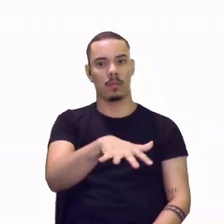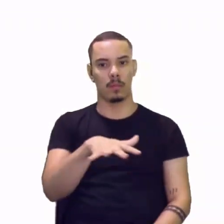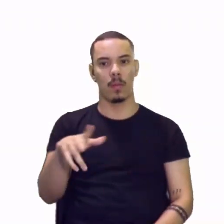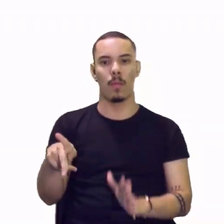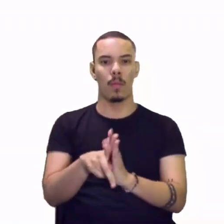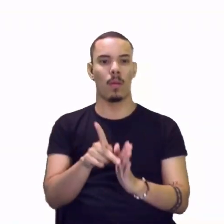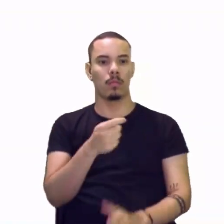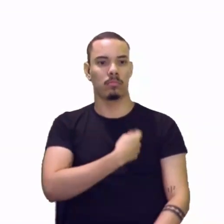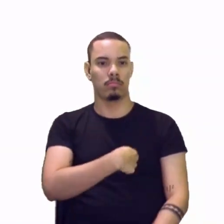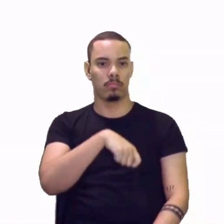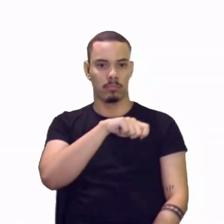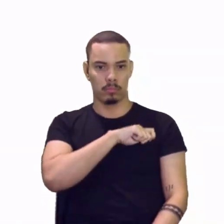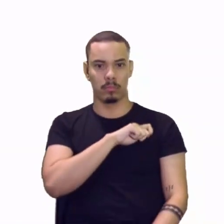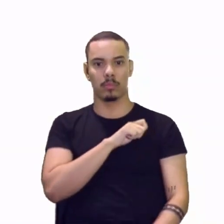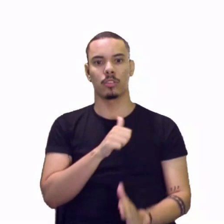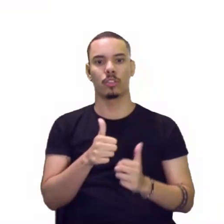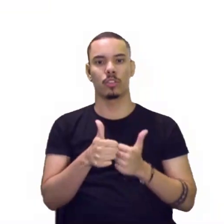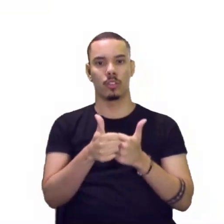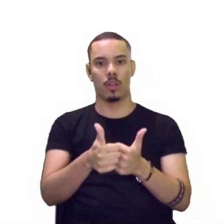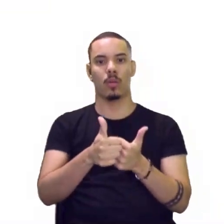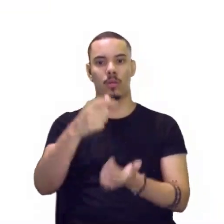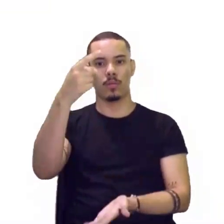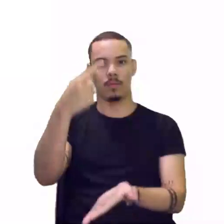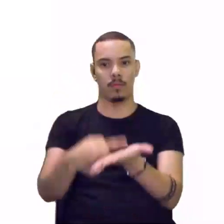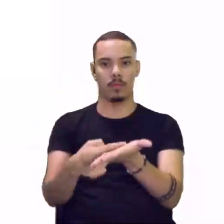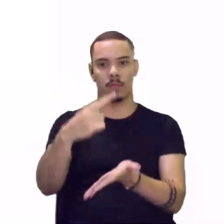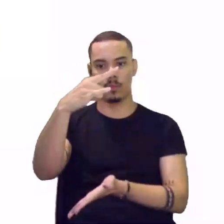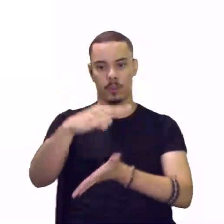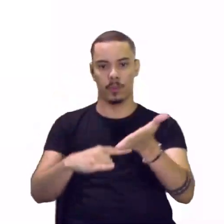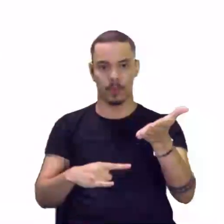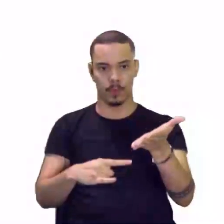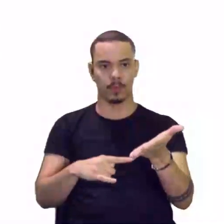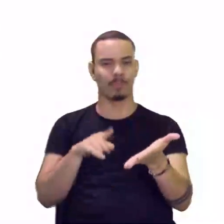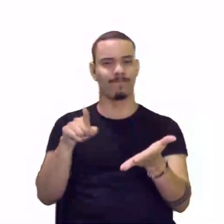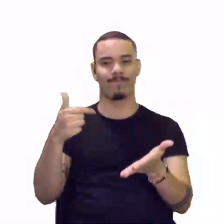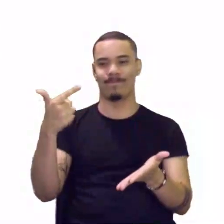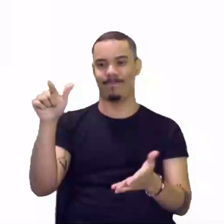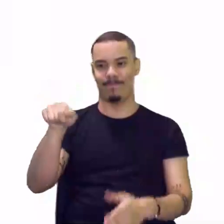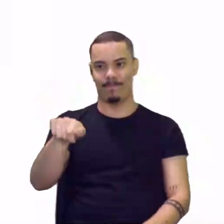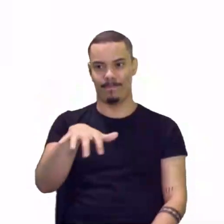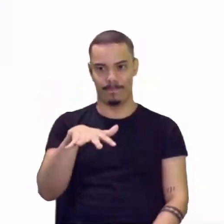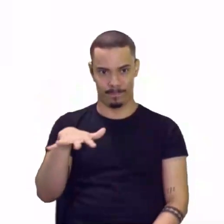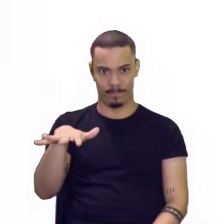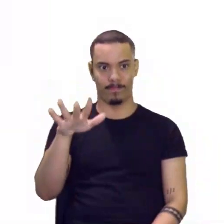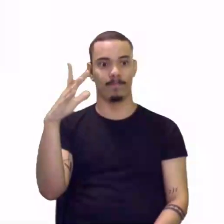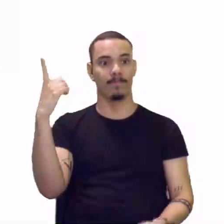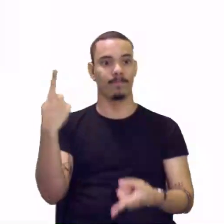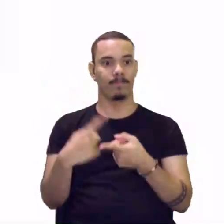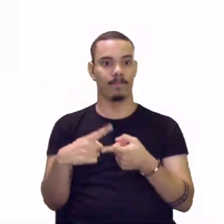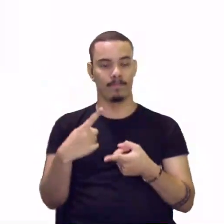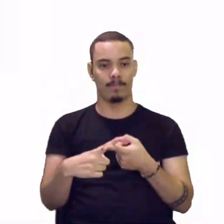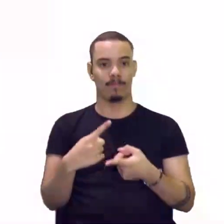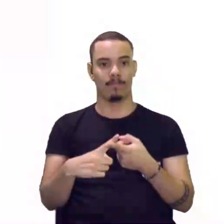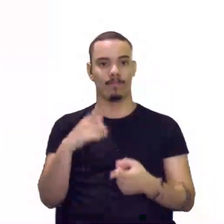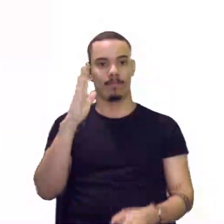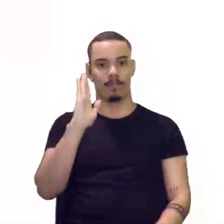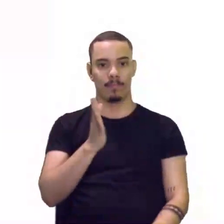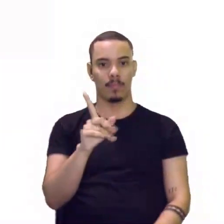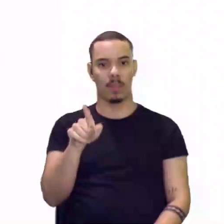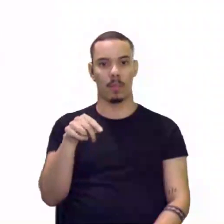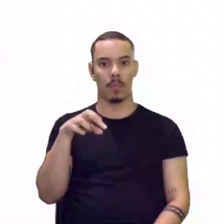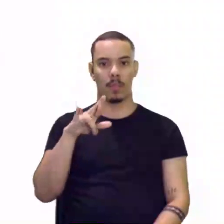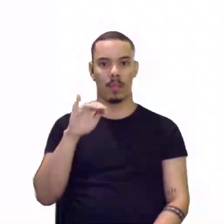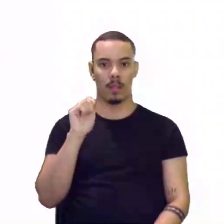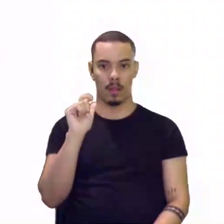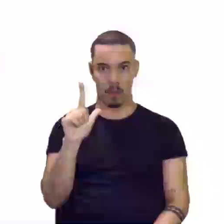terras espanholas, segundo o Tratado de Tordesilhas. Aí já é uma outra situação, né, Rogério? Já é minerais, né?